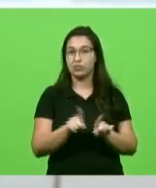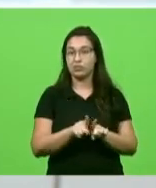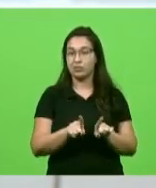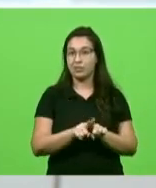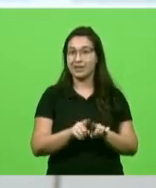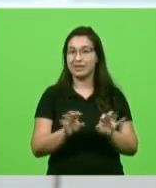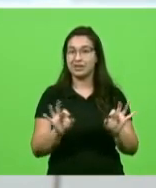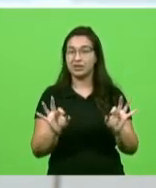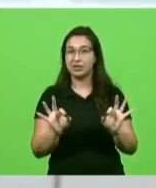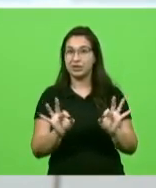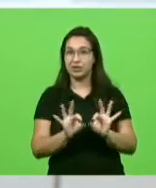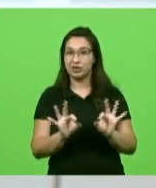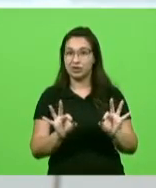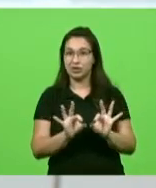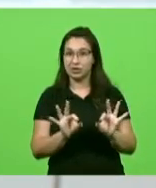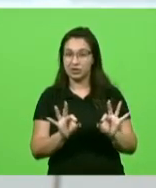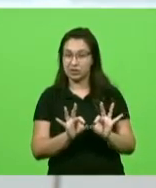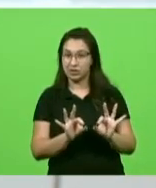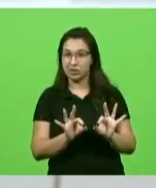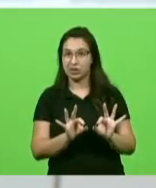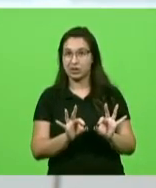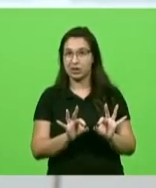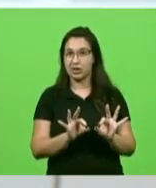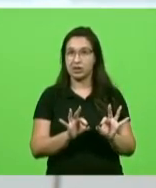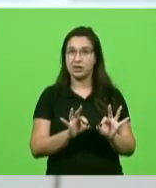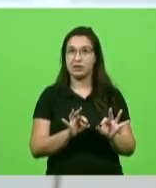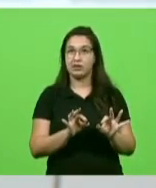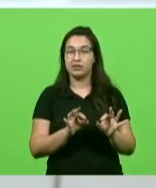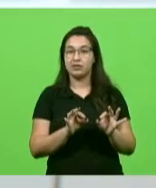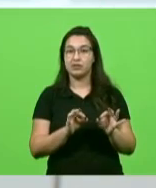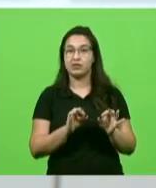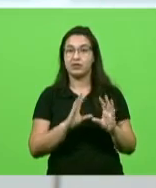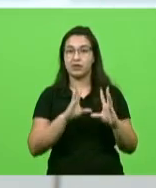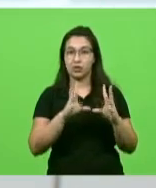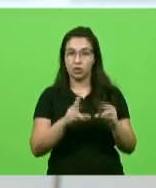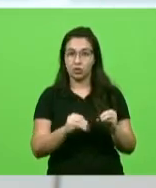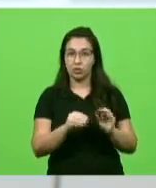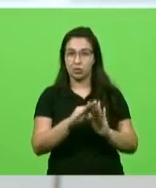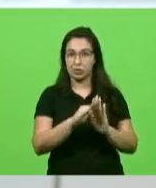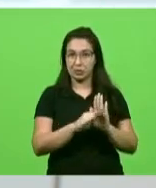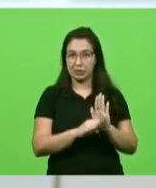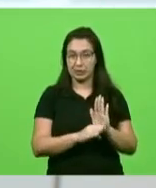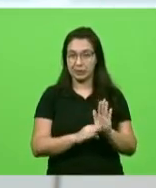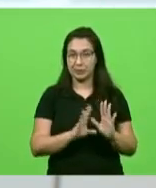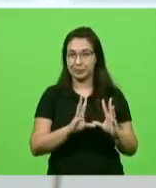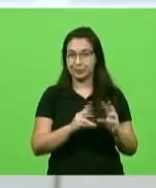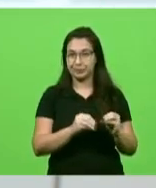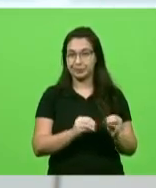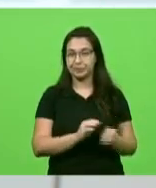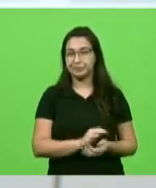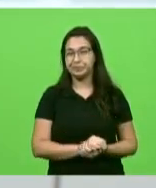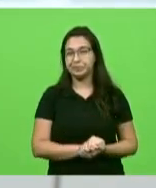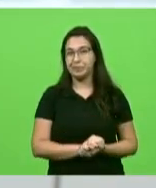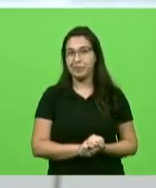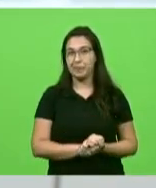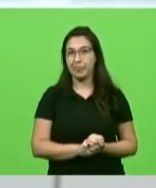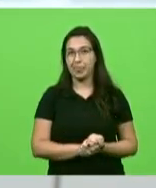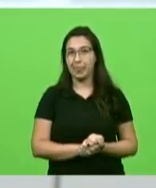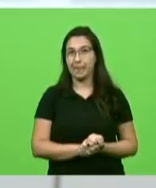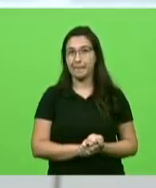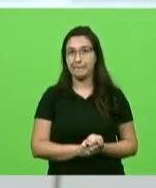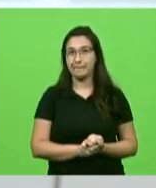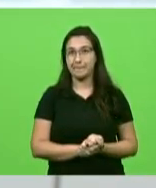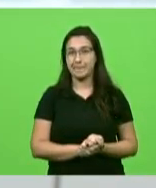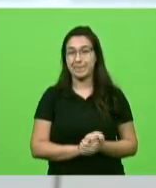que faz Belo na integralidade de uma só vez disse que em razão de tal circunstância